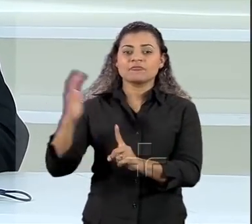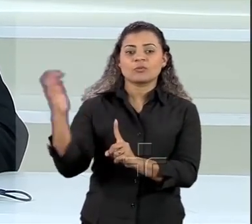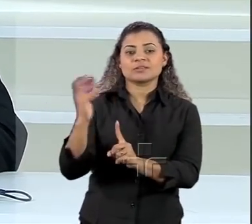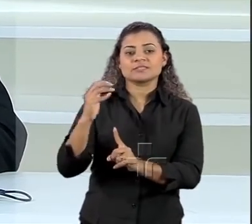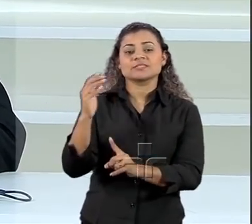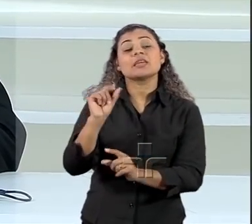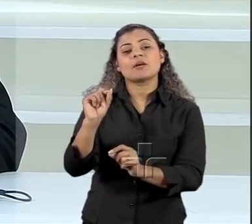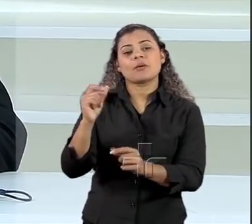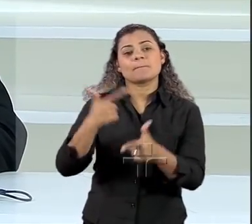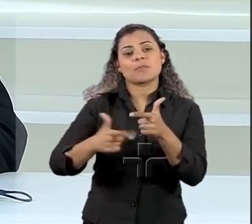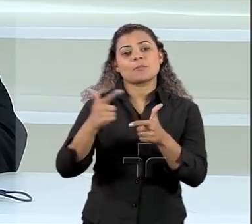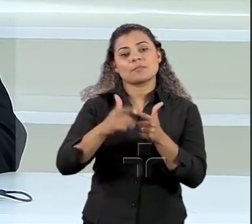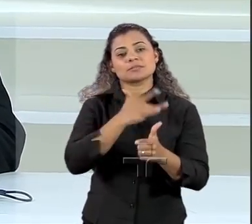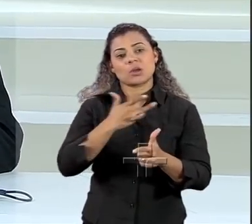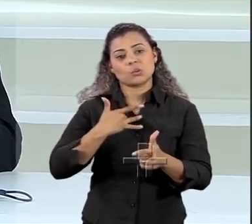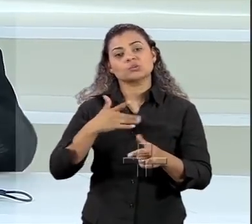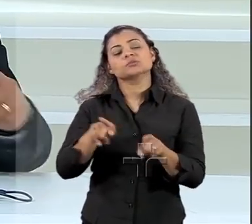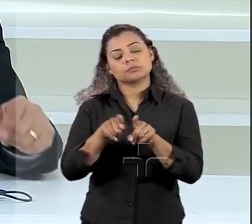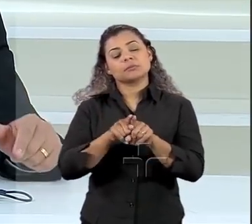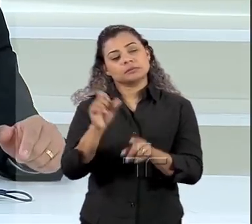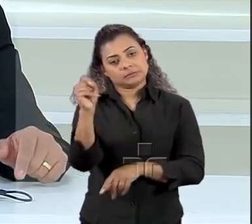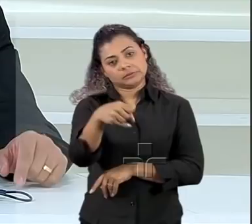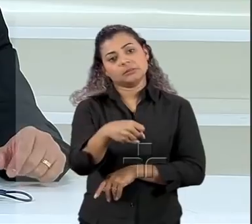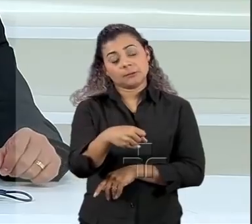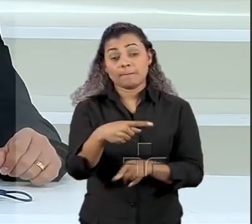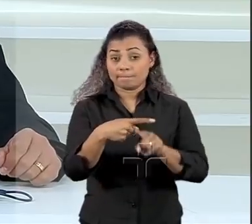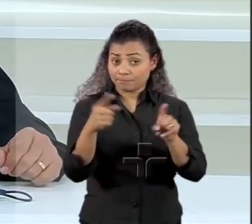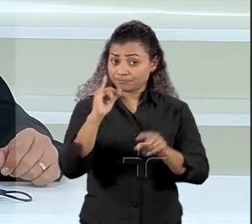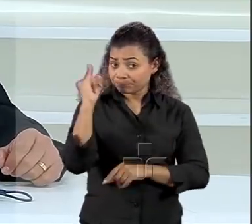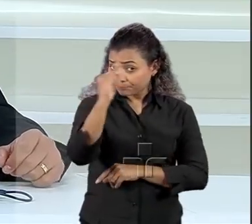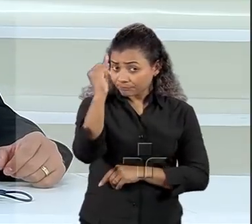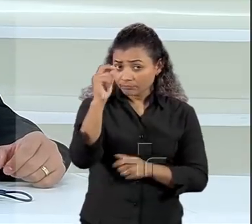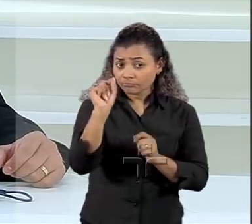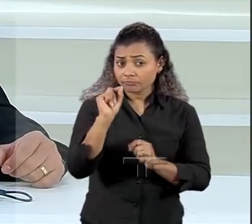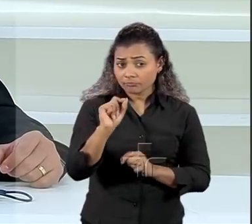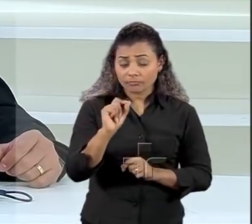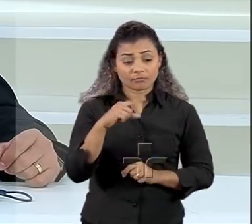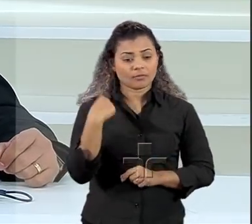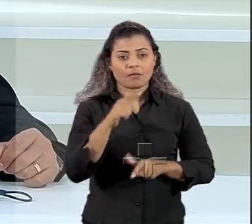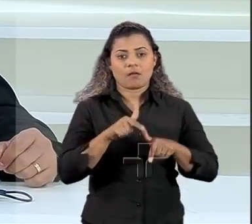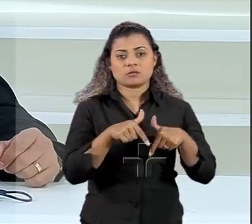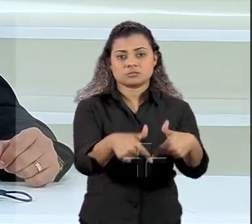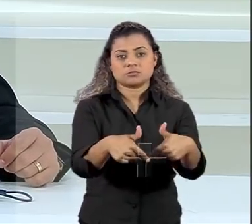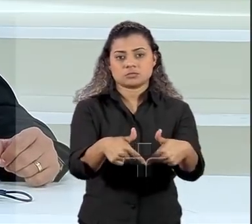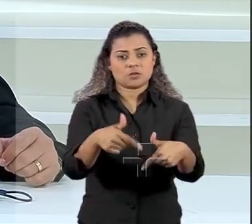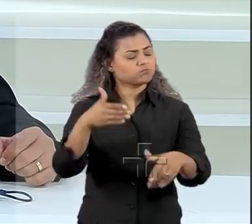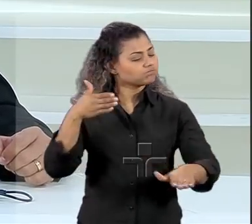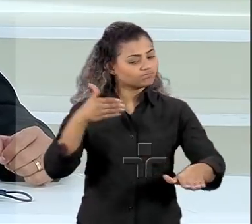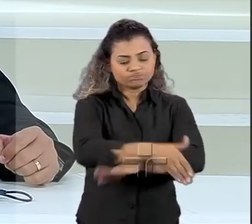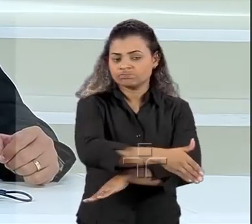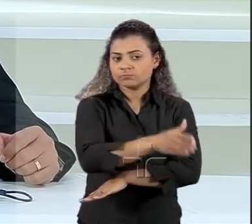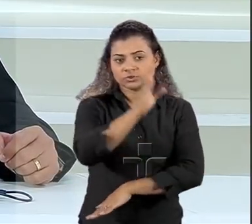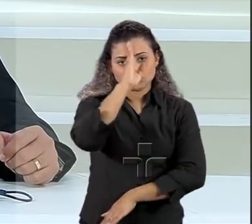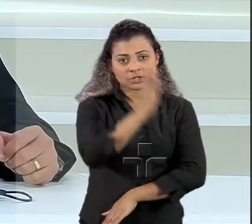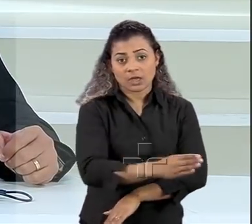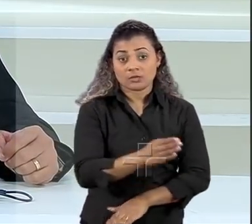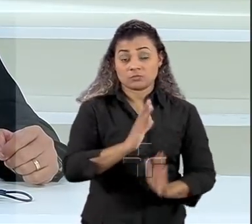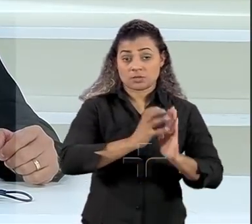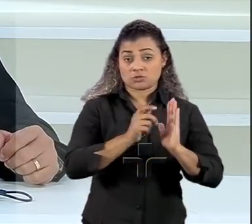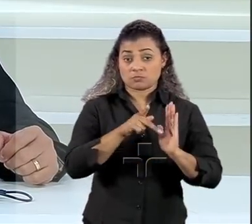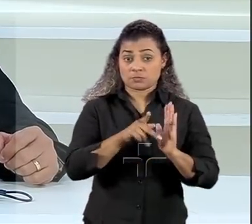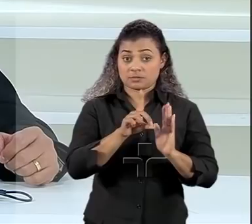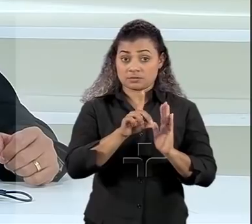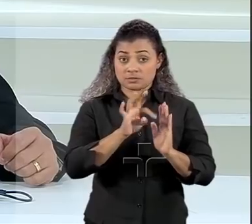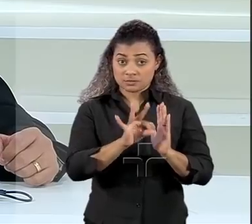e impactar nesses indicadores. Mas é muito importante a ação efetiva, e aí muito dentro do programa do PDT está essa lógica